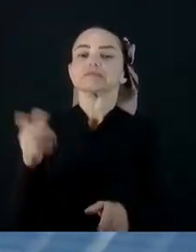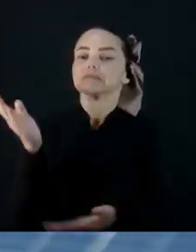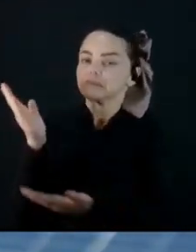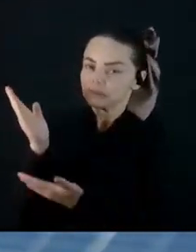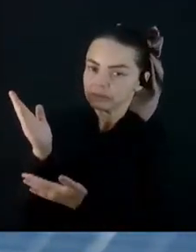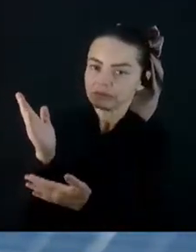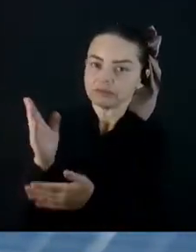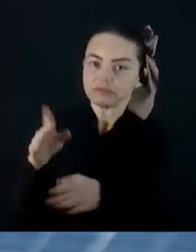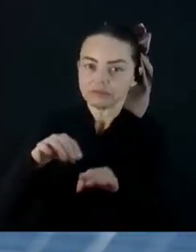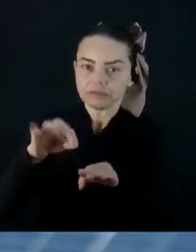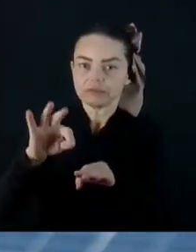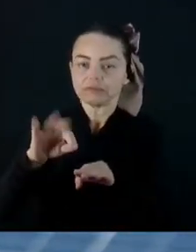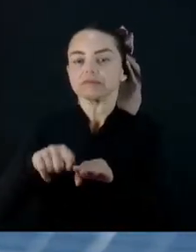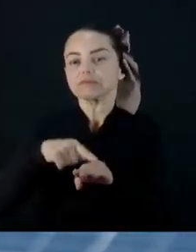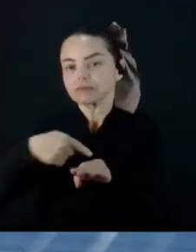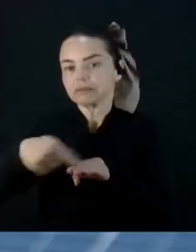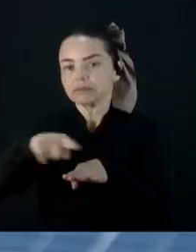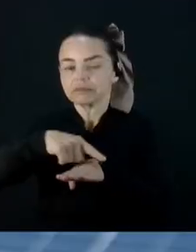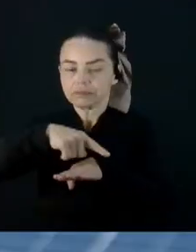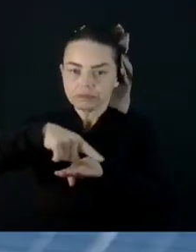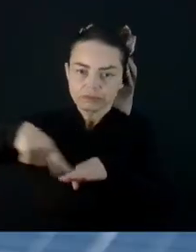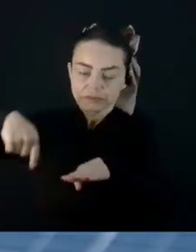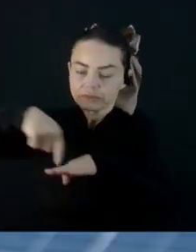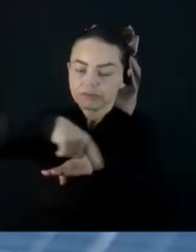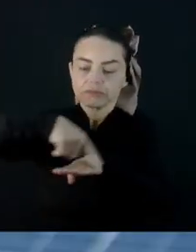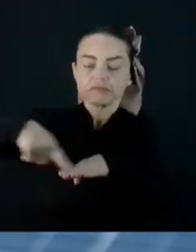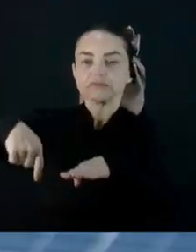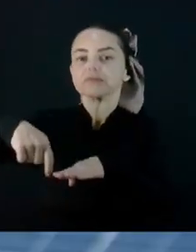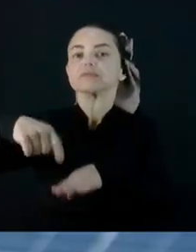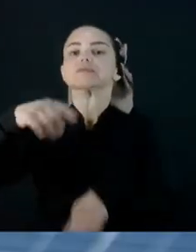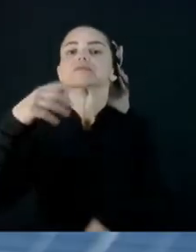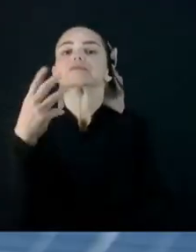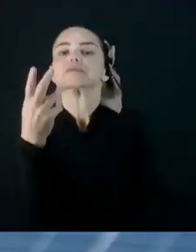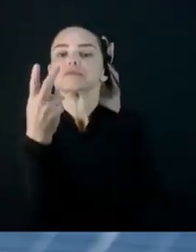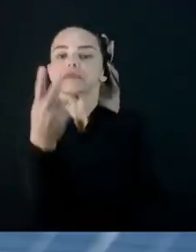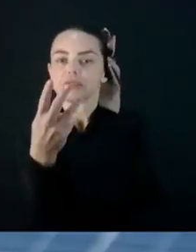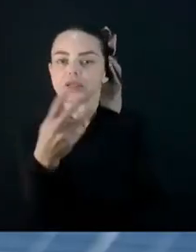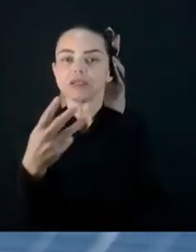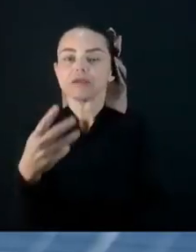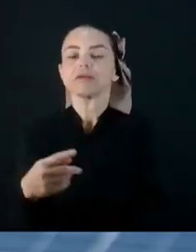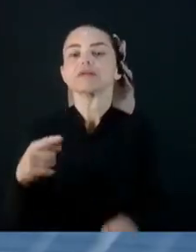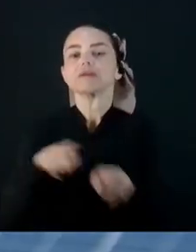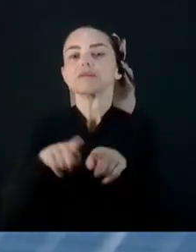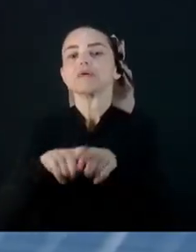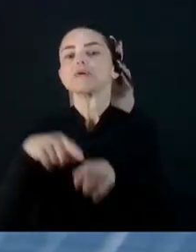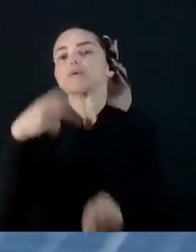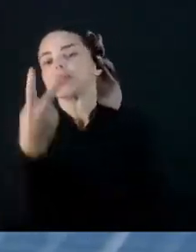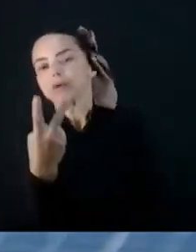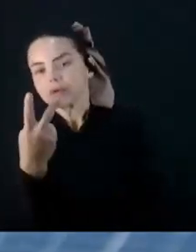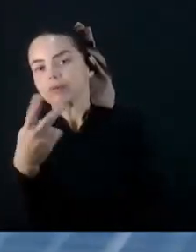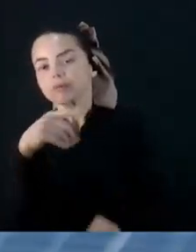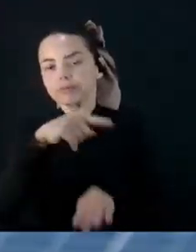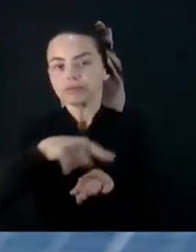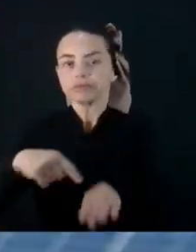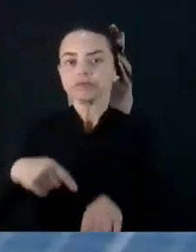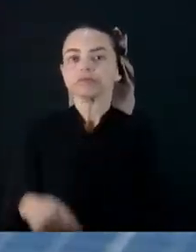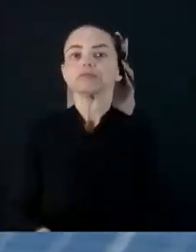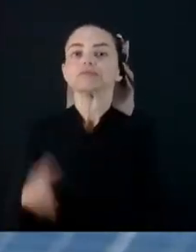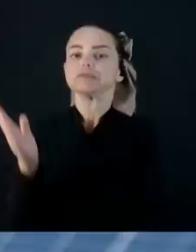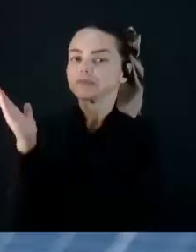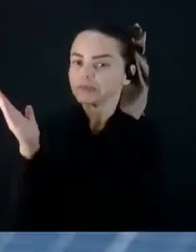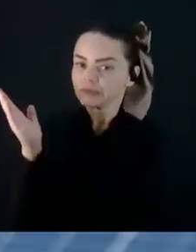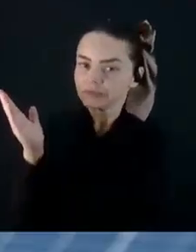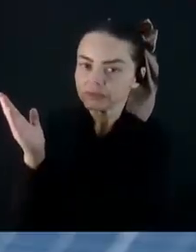de 3 e uma marcação de 2. Legal. A gente vai passar uma costura nessas duas linhas que nós estamos marcando, e depois nós vamos abrir a lateral para poder